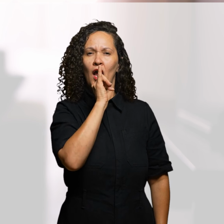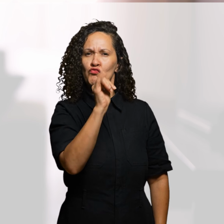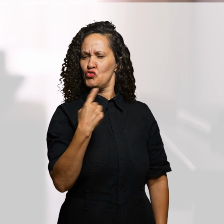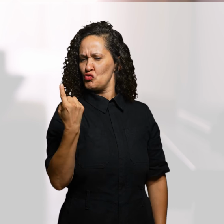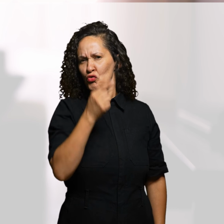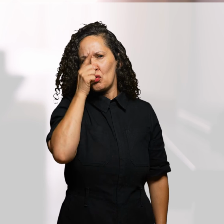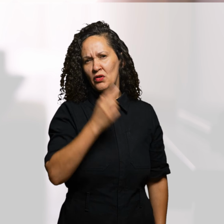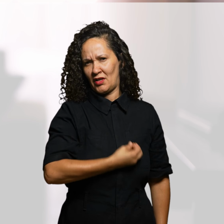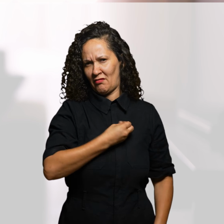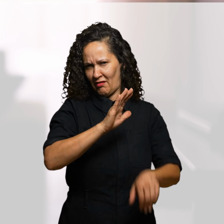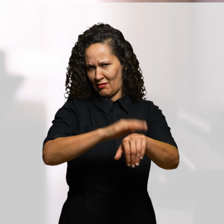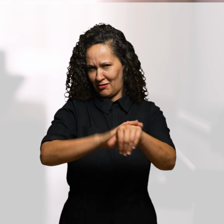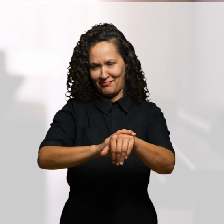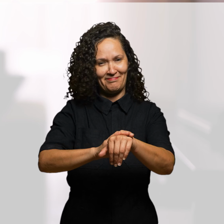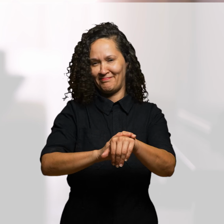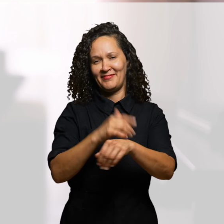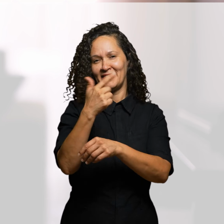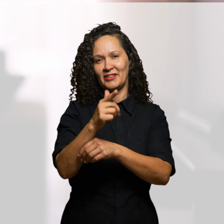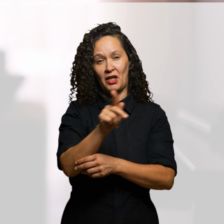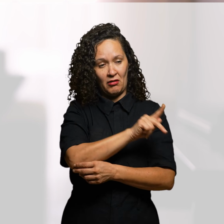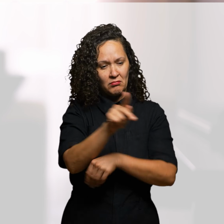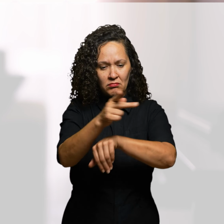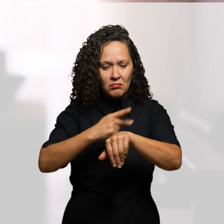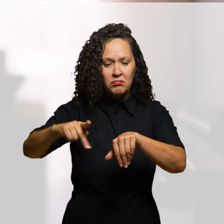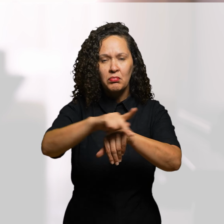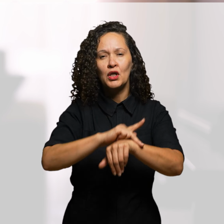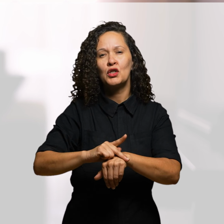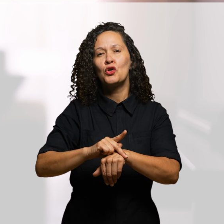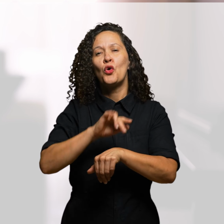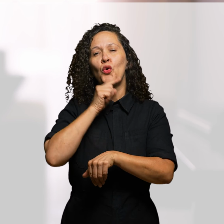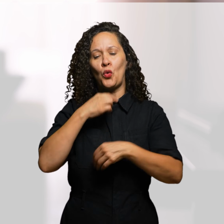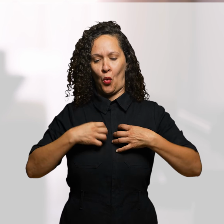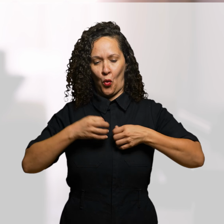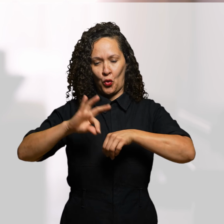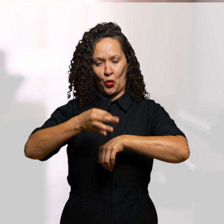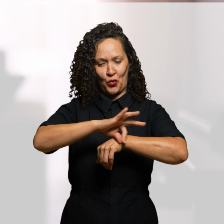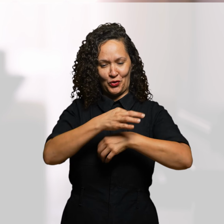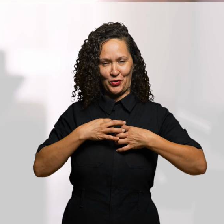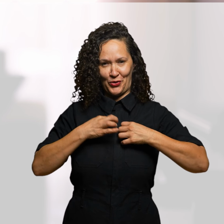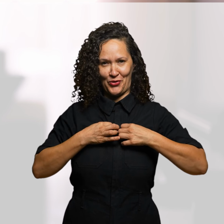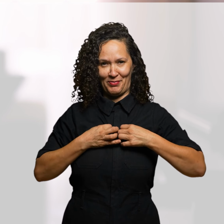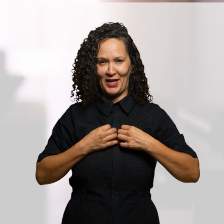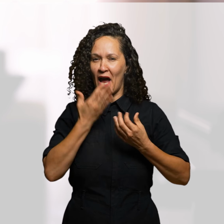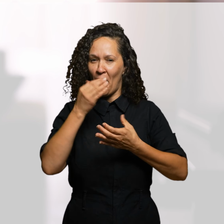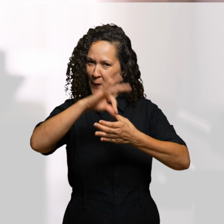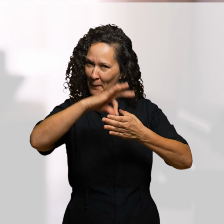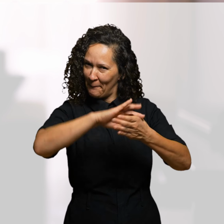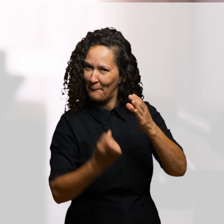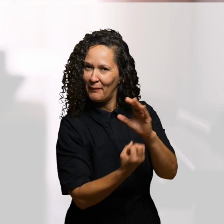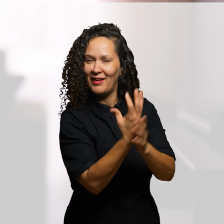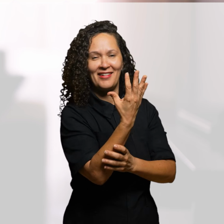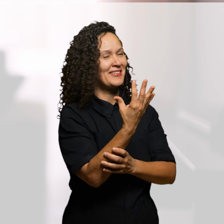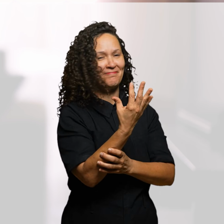autossuficiente. O presidente da república não costura a roupa que ele veste, não planta a comida que ele come.